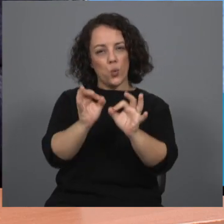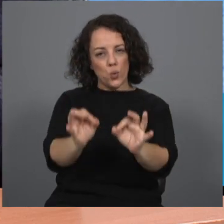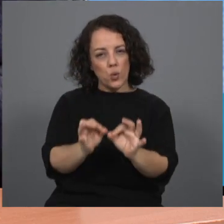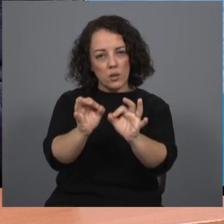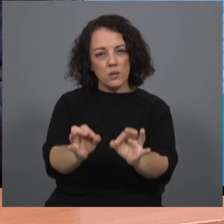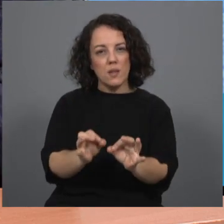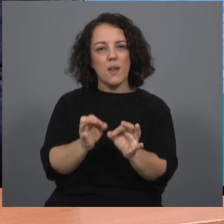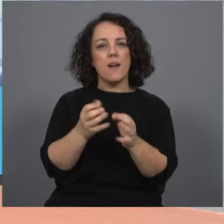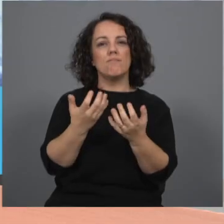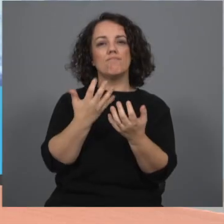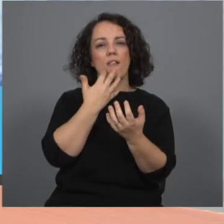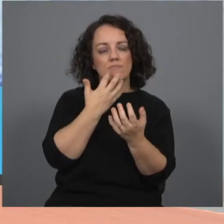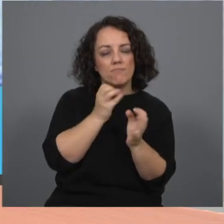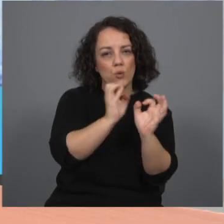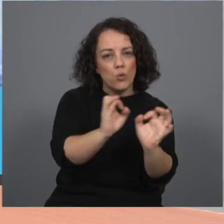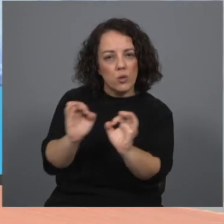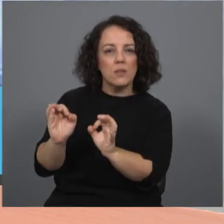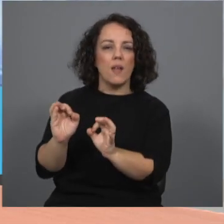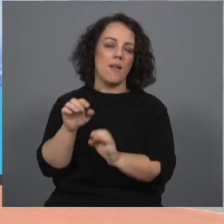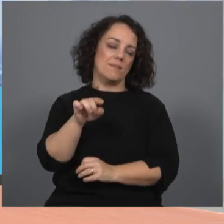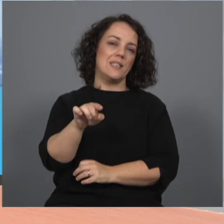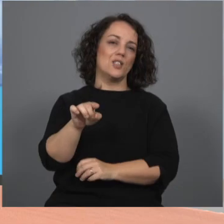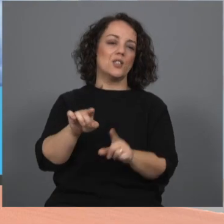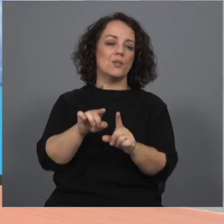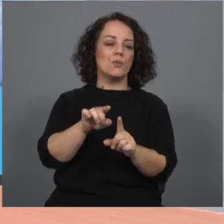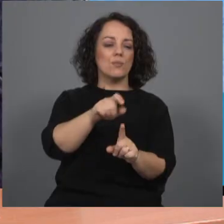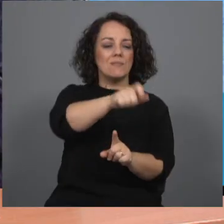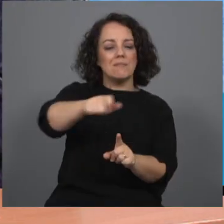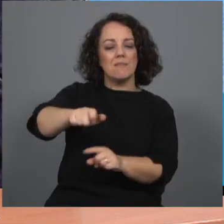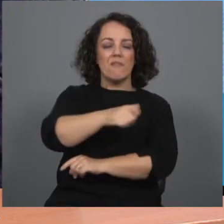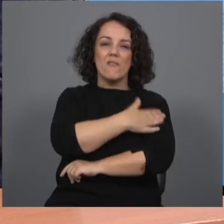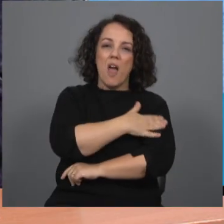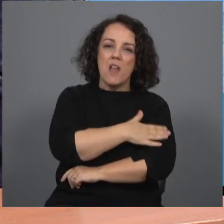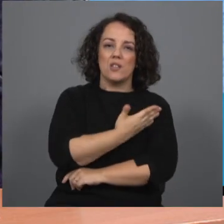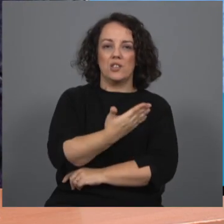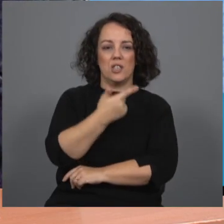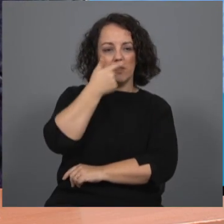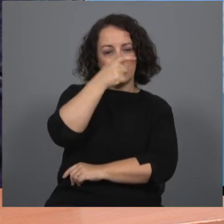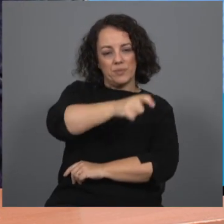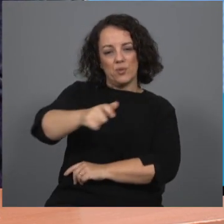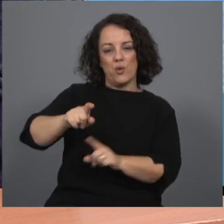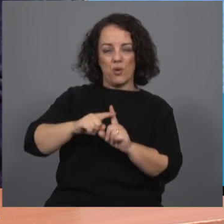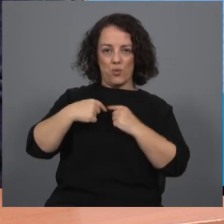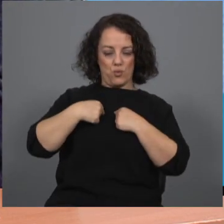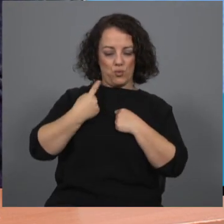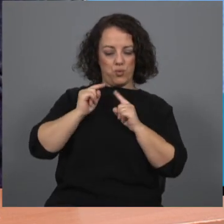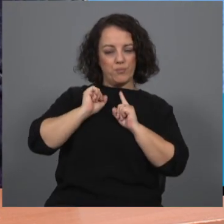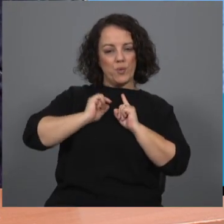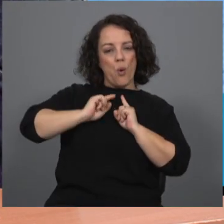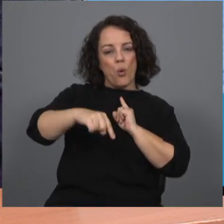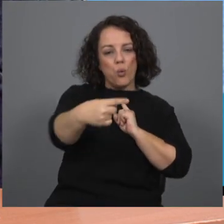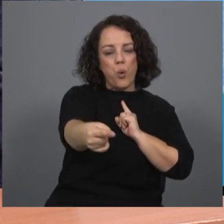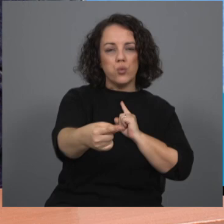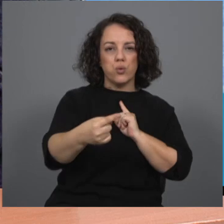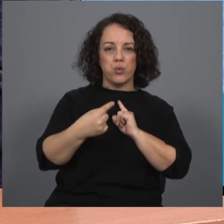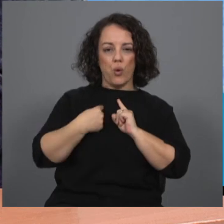e nisso, e nesse mais frágil, nesse outro de quem eu me aproximo,